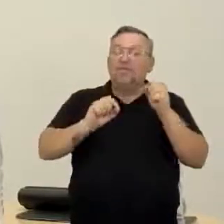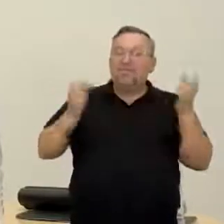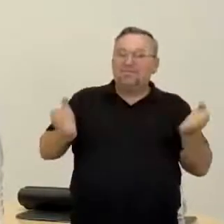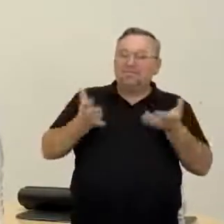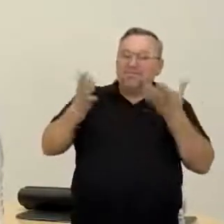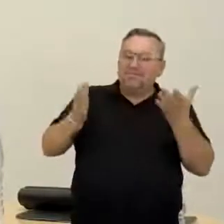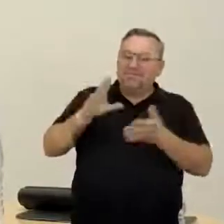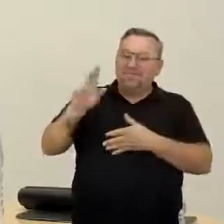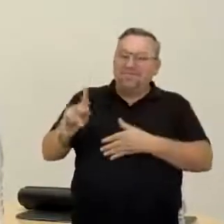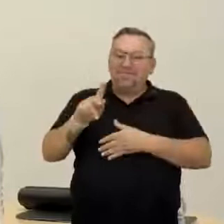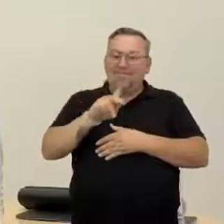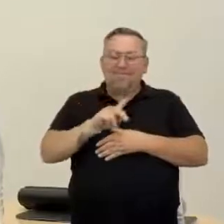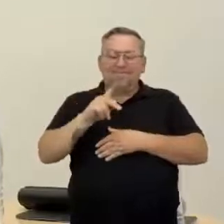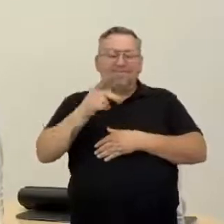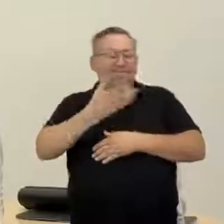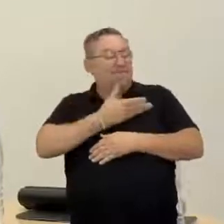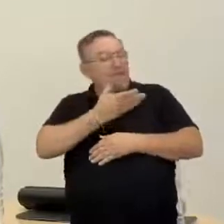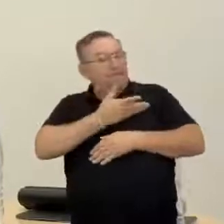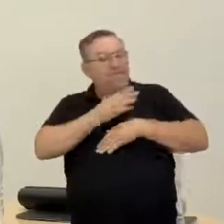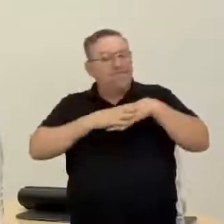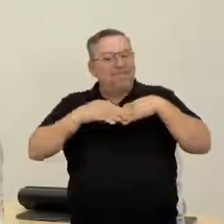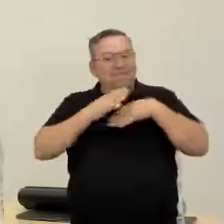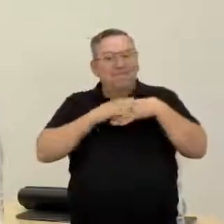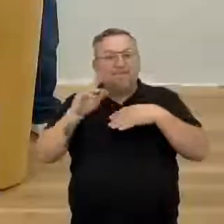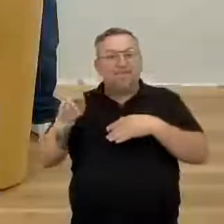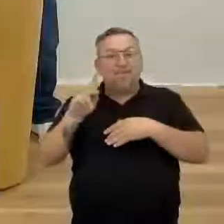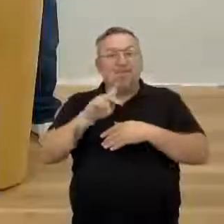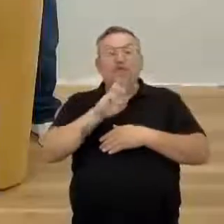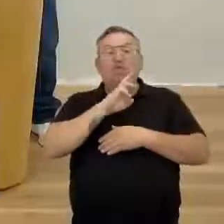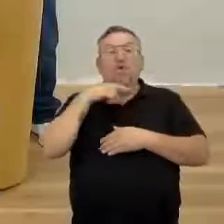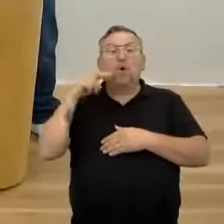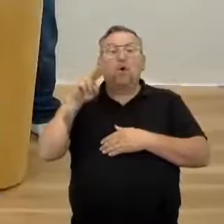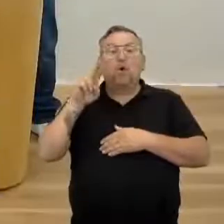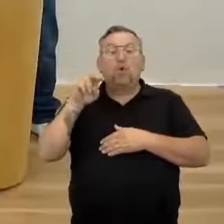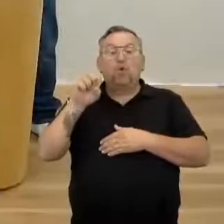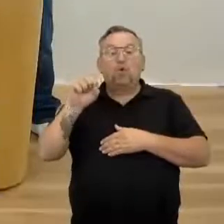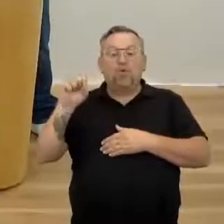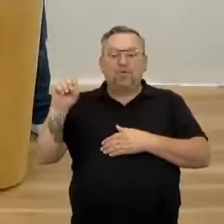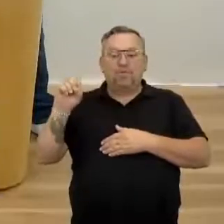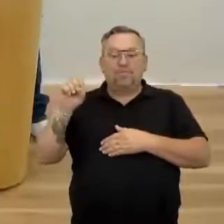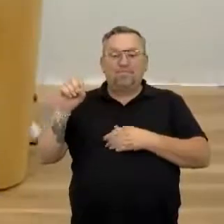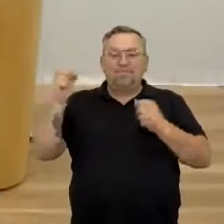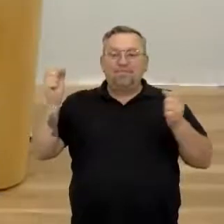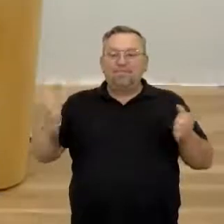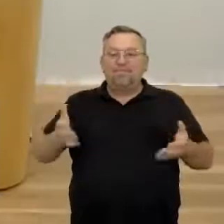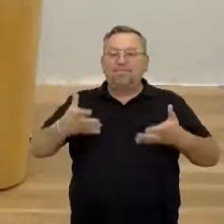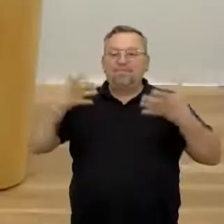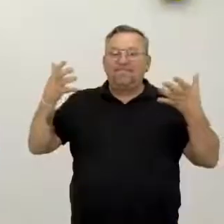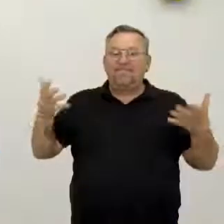meu professor, meu querido amigo, senhor Antônio Rússio. Animação. Animação.